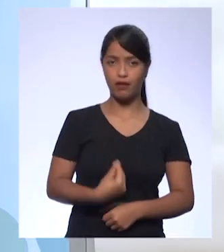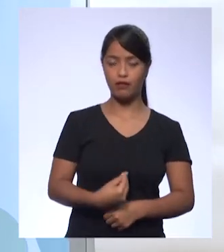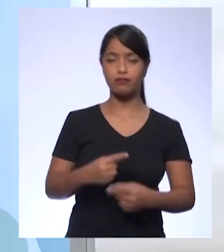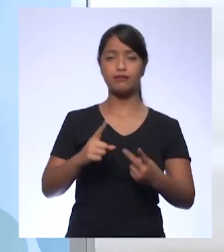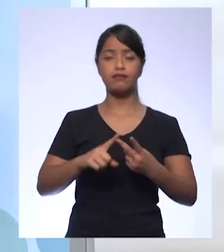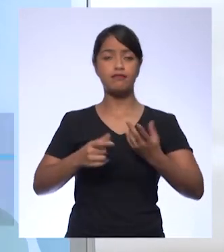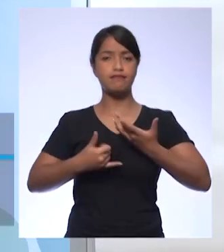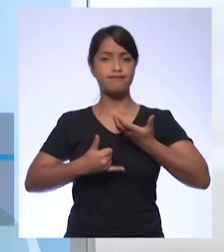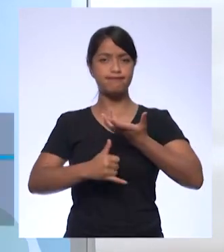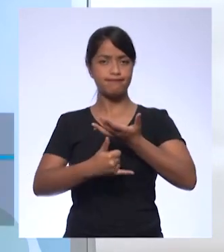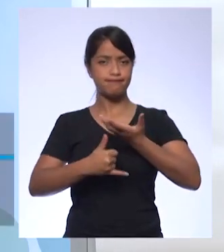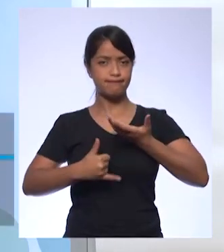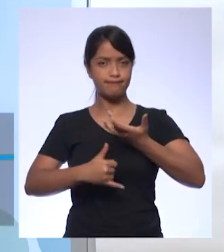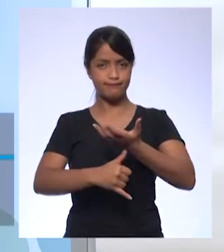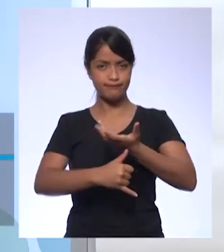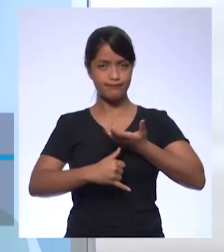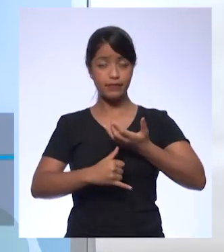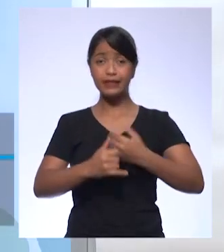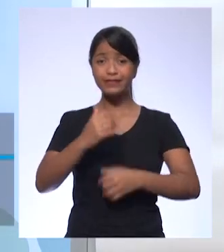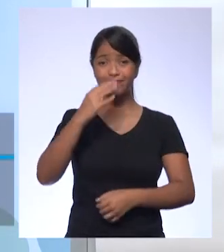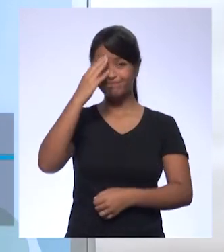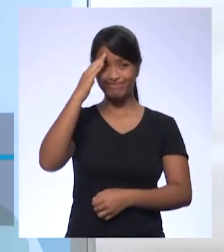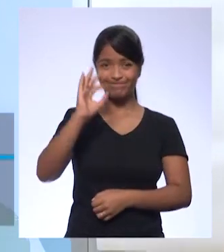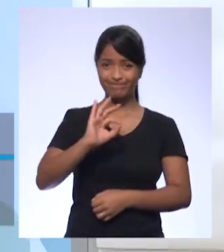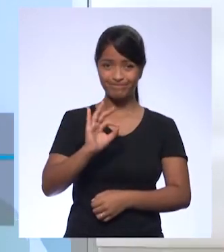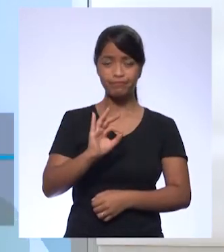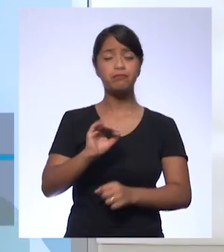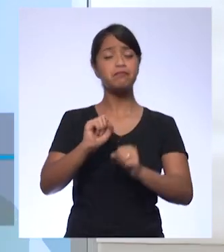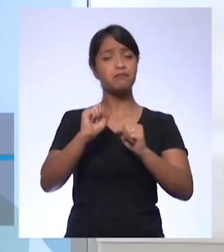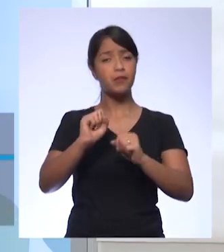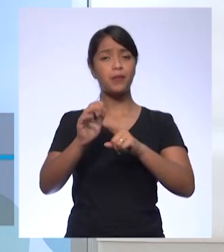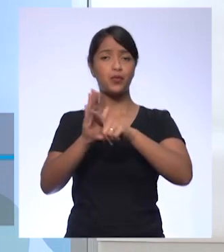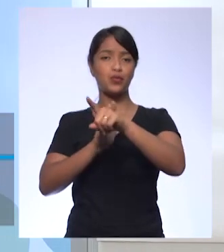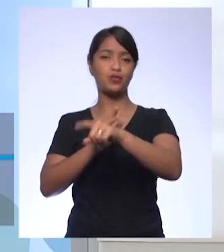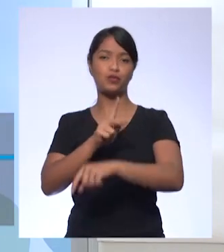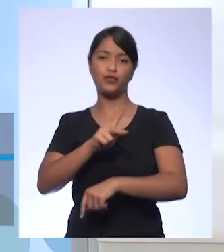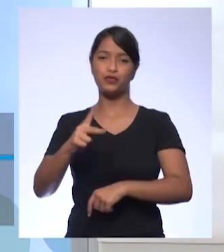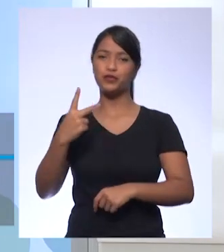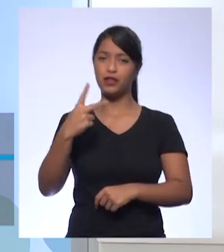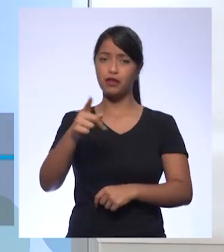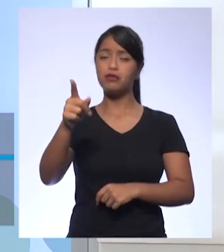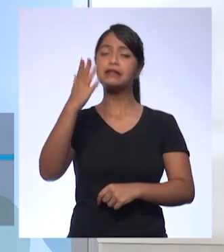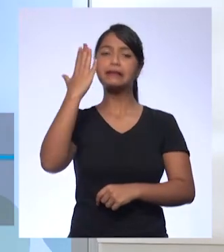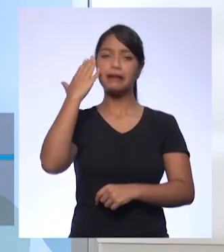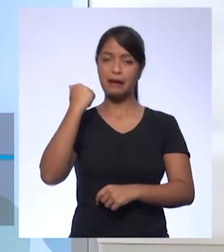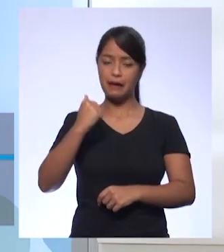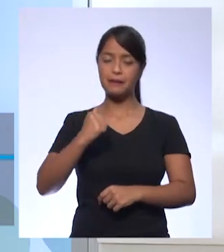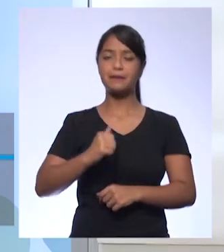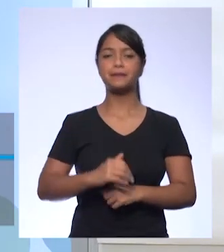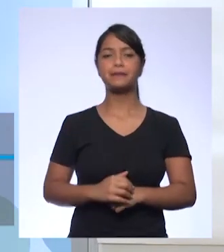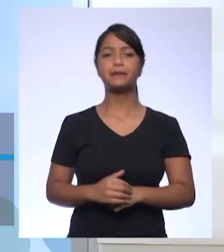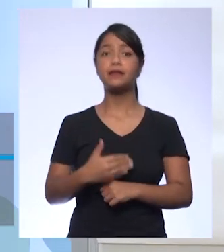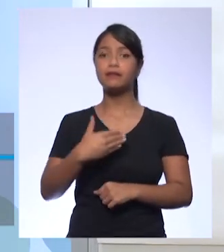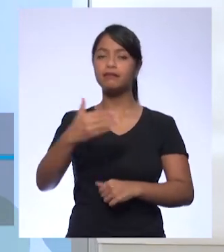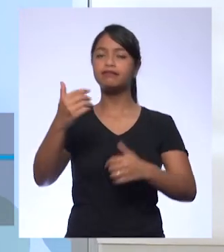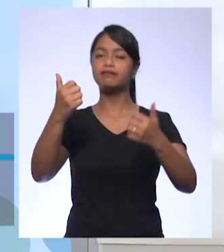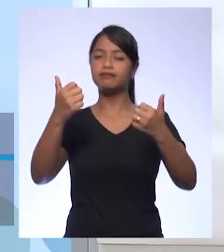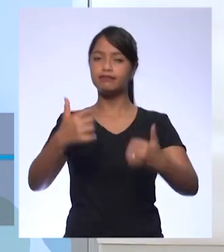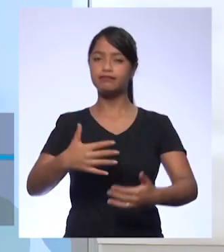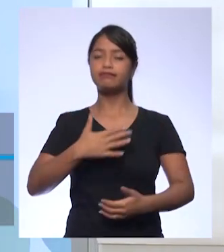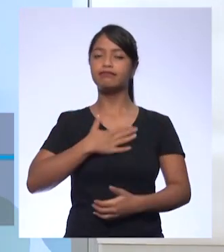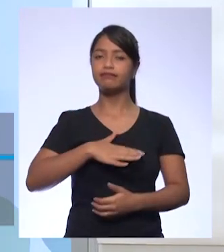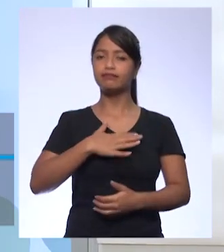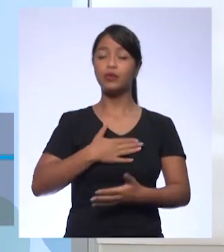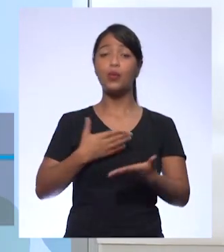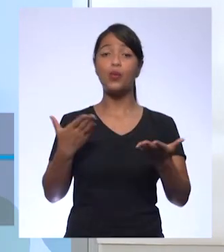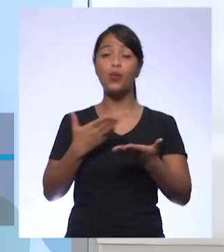não entendeu, né, você tem seu professor aí que ele está habilitado a te explicar isso também de uma forma mais tranquila. É que eu estou tentando fazer